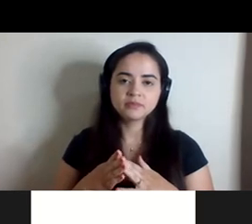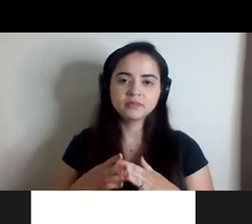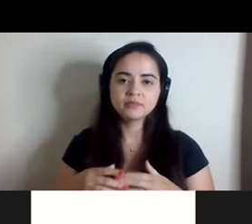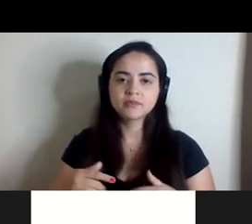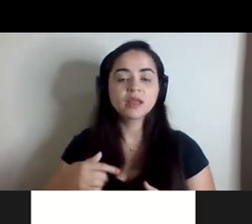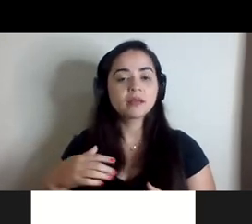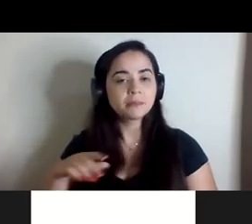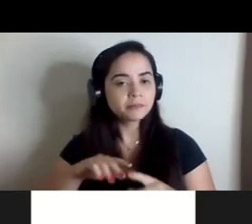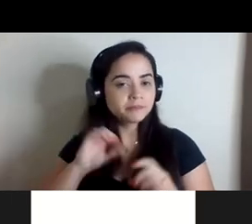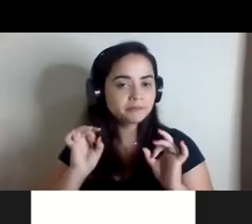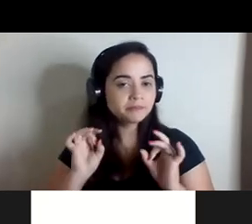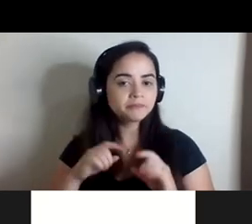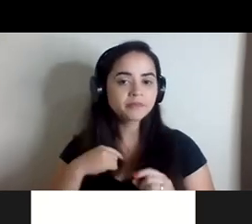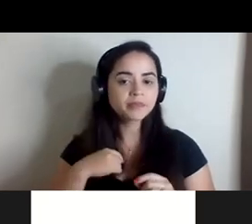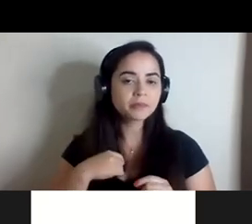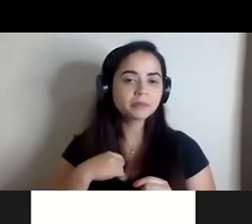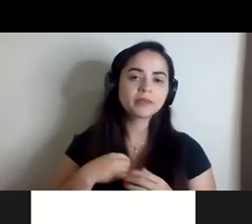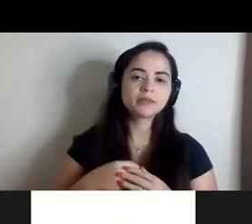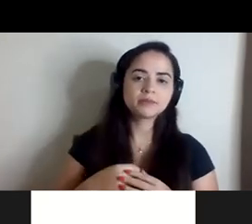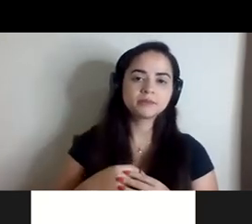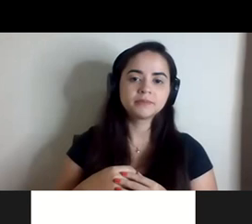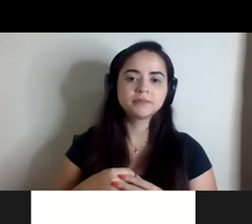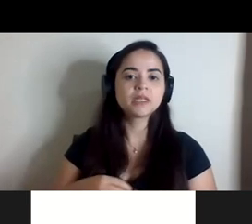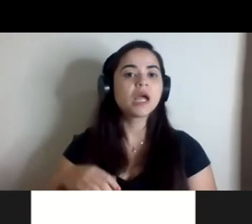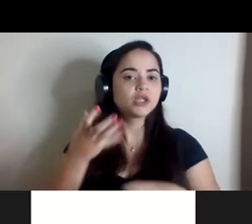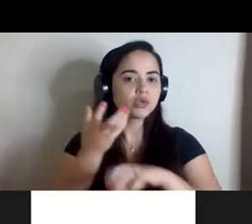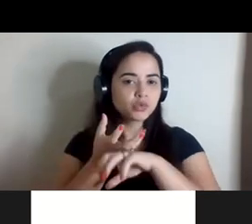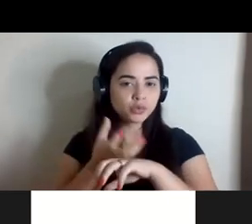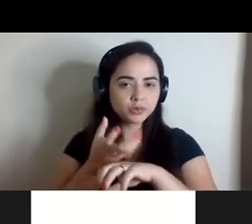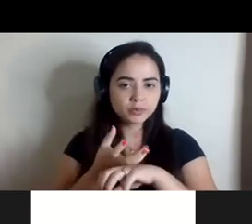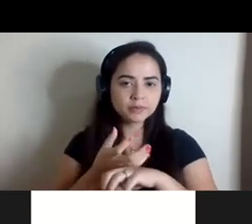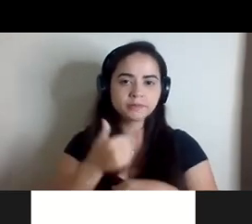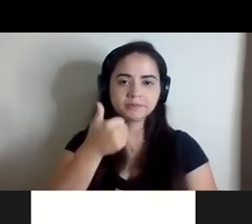da minha especificidade, da minha disciplina.